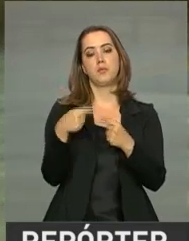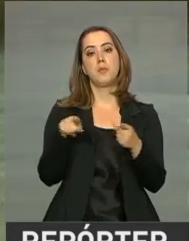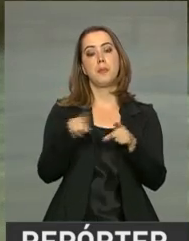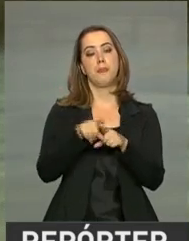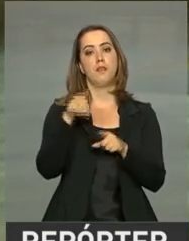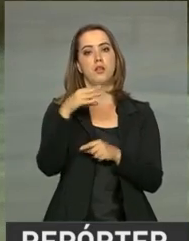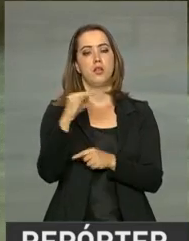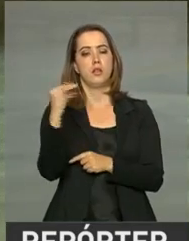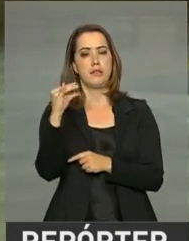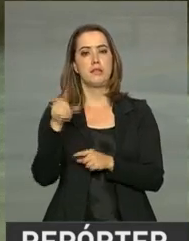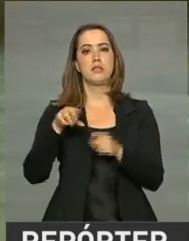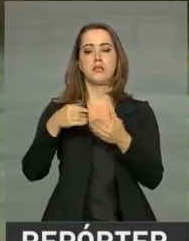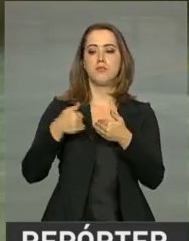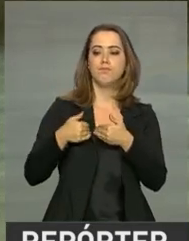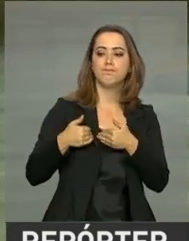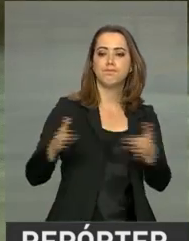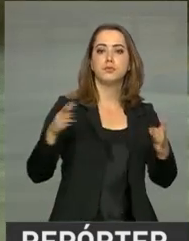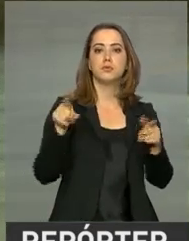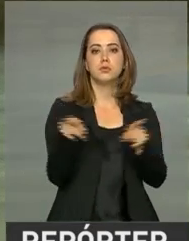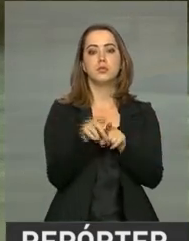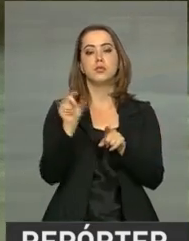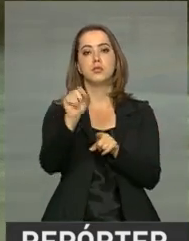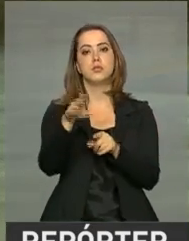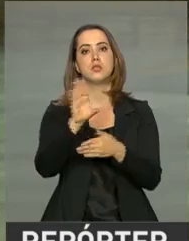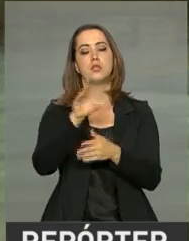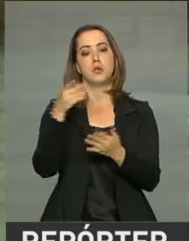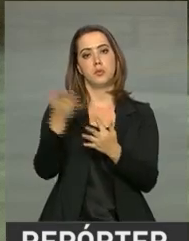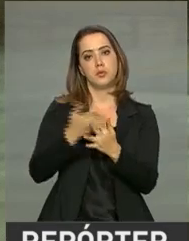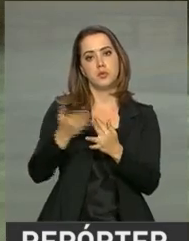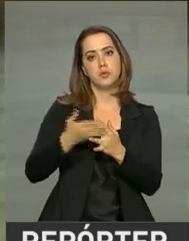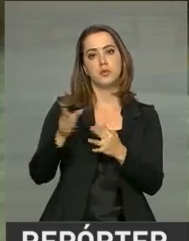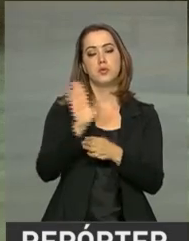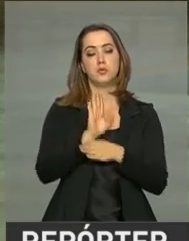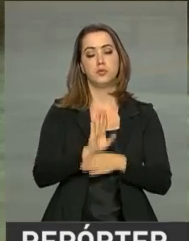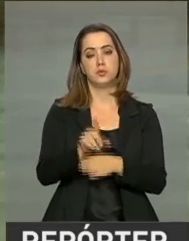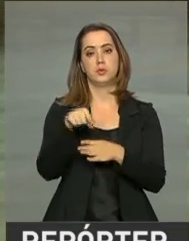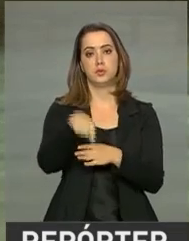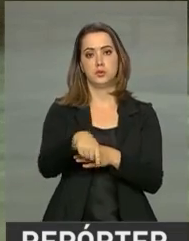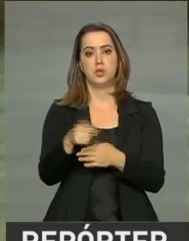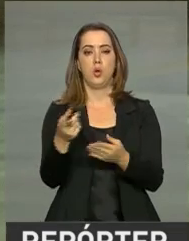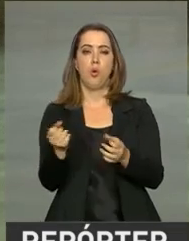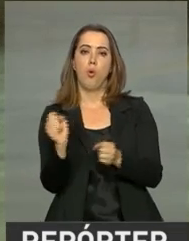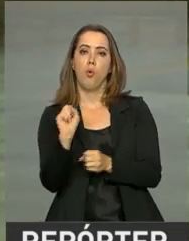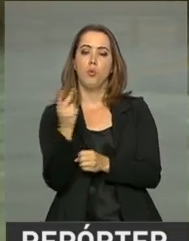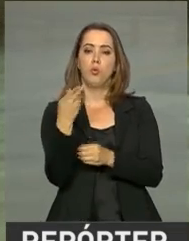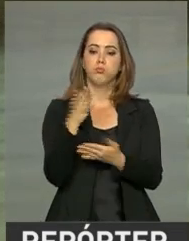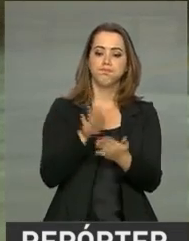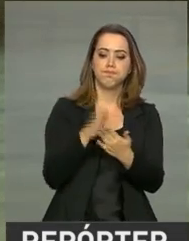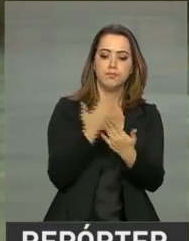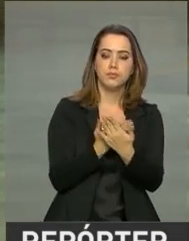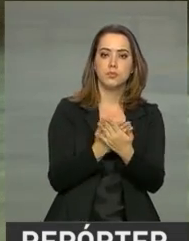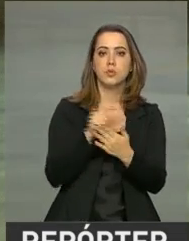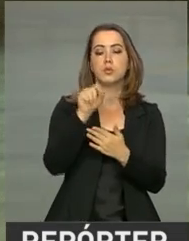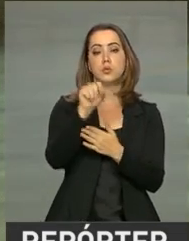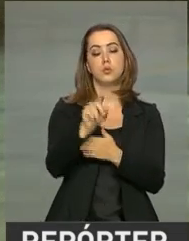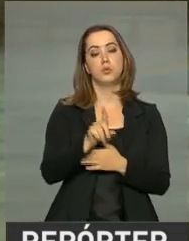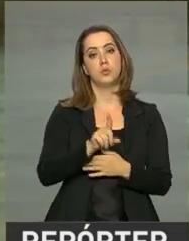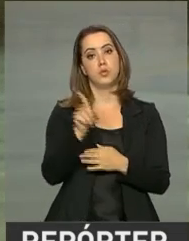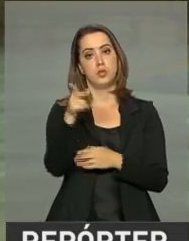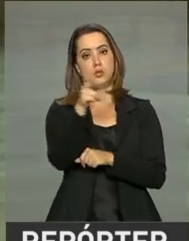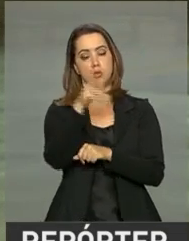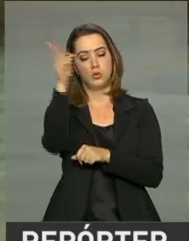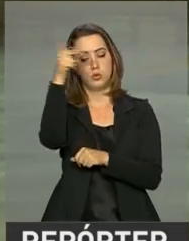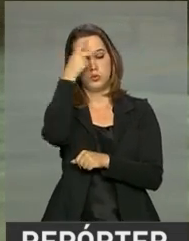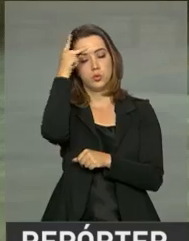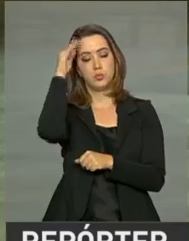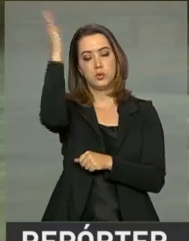programa Ciências Sem Fronteiras, que financia a complementação ou a finalização de estudos de estudantes brasileiros